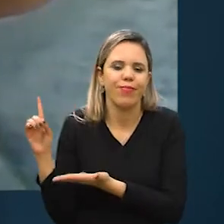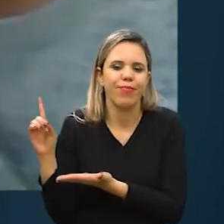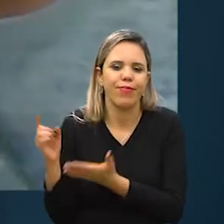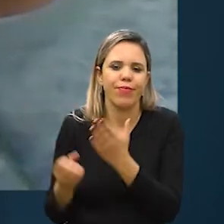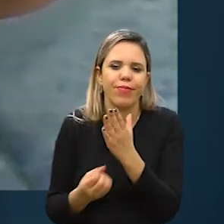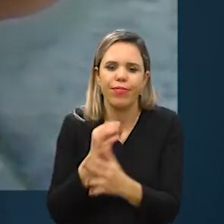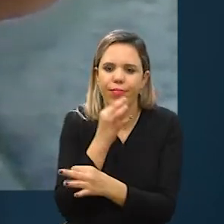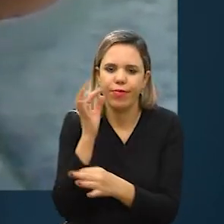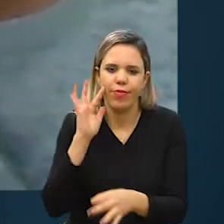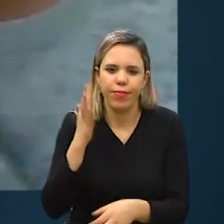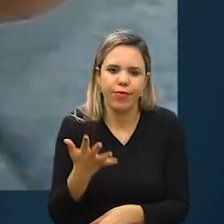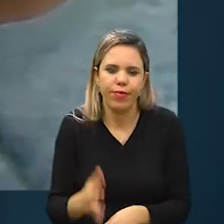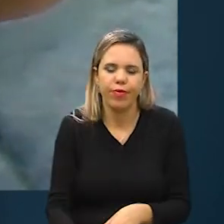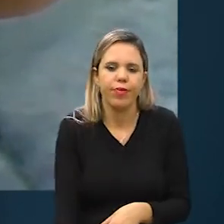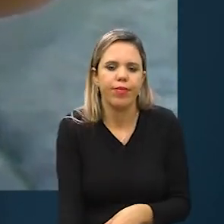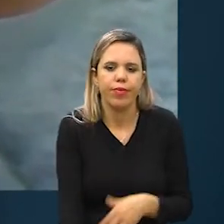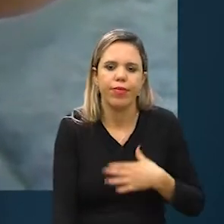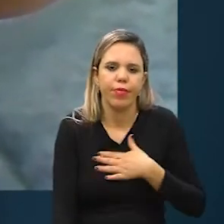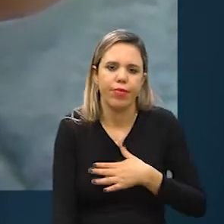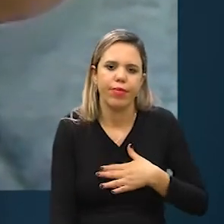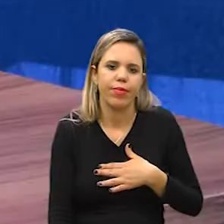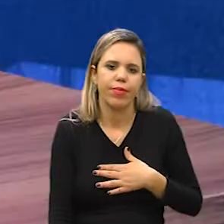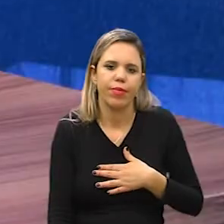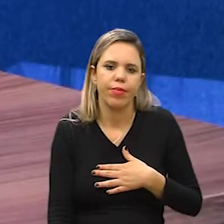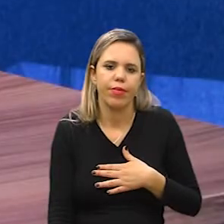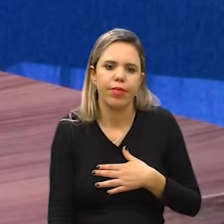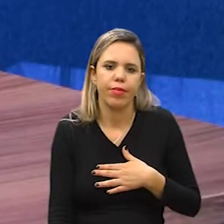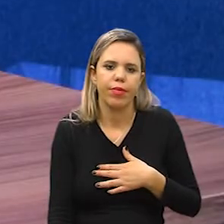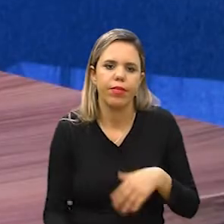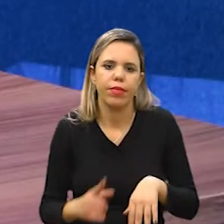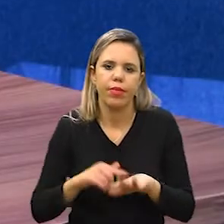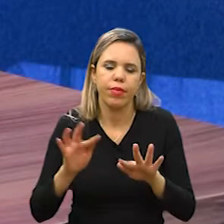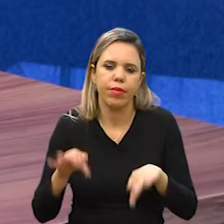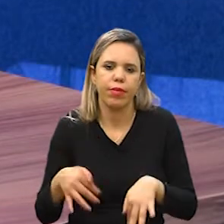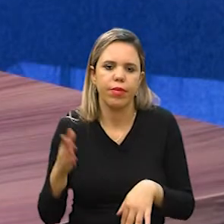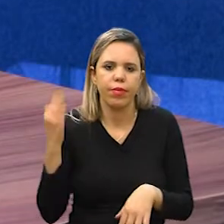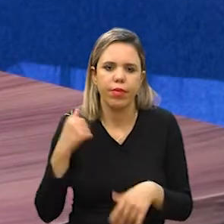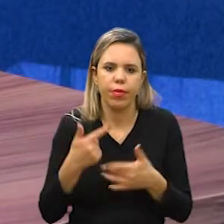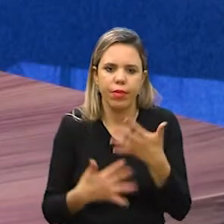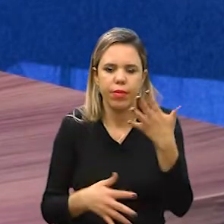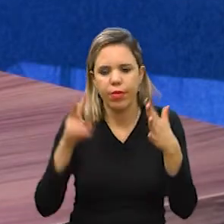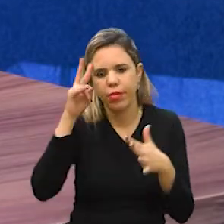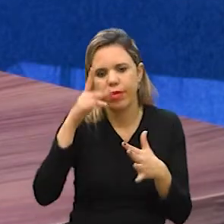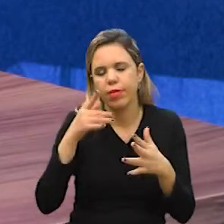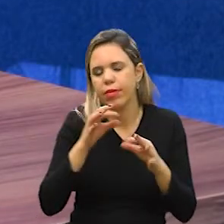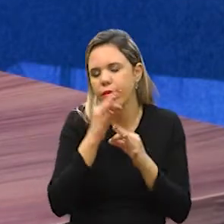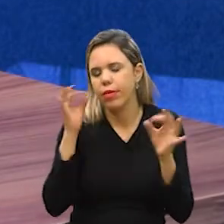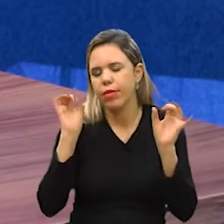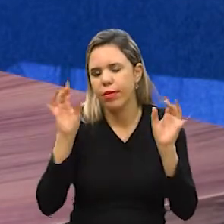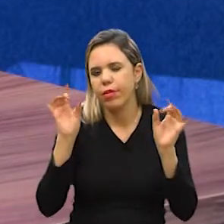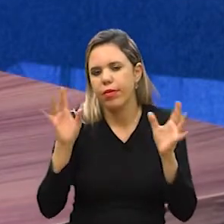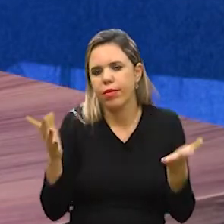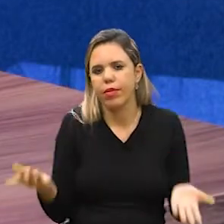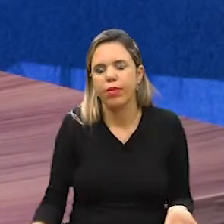Deus, gerando ótimos resultados. É muito gratificante. Sidney, nosso tempo está acabando. Eu sei que você tem uma história magnífica, mas aí,